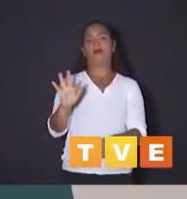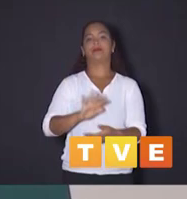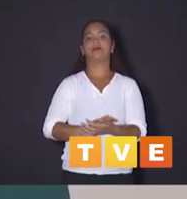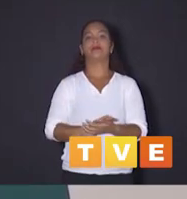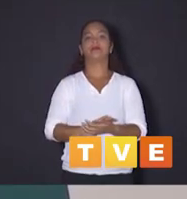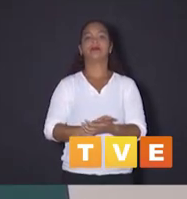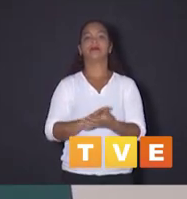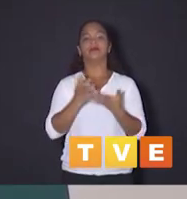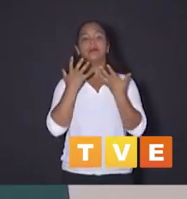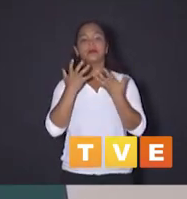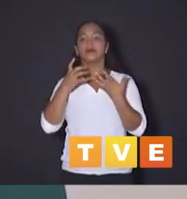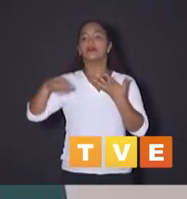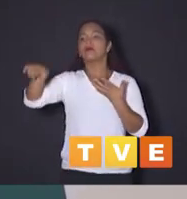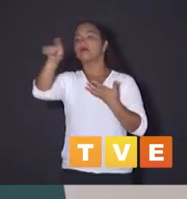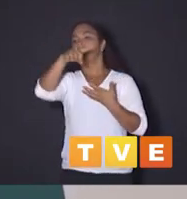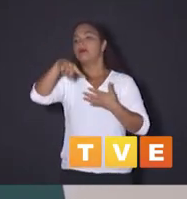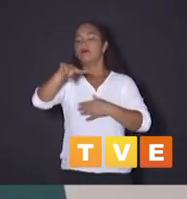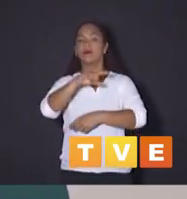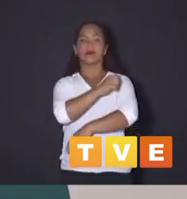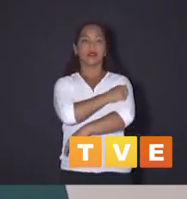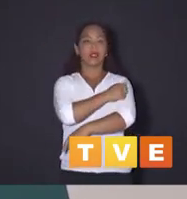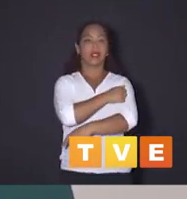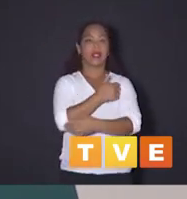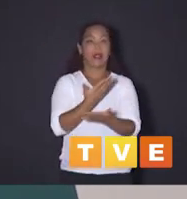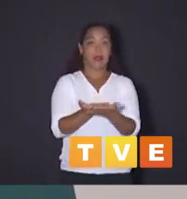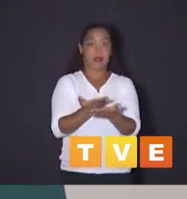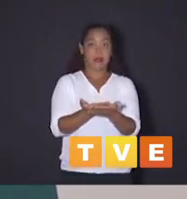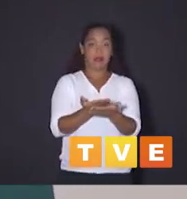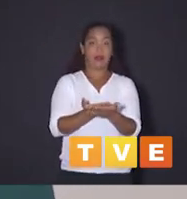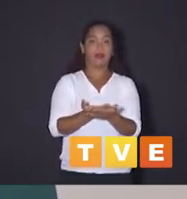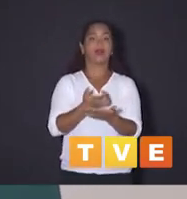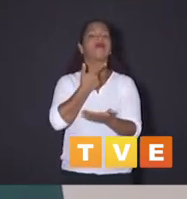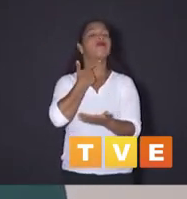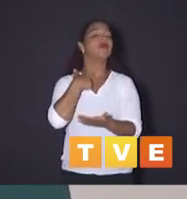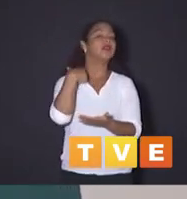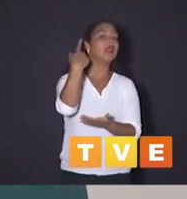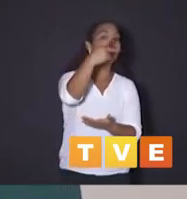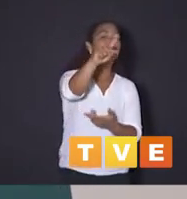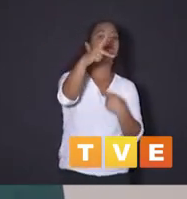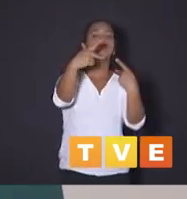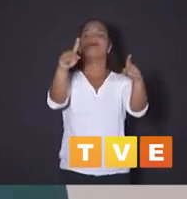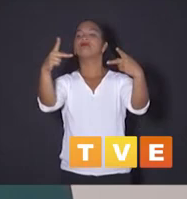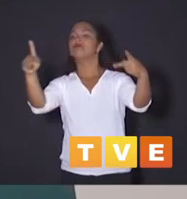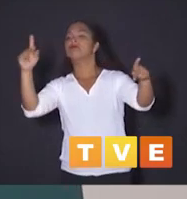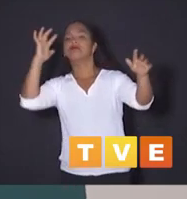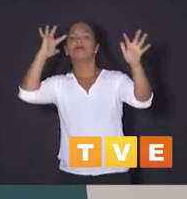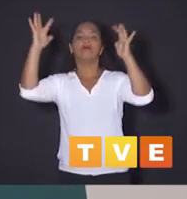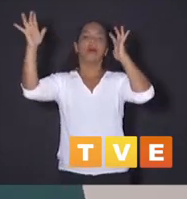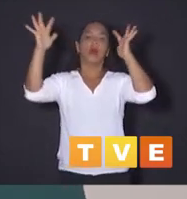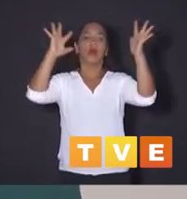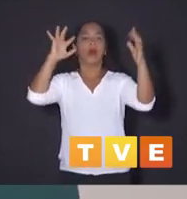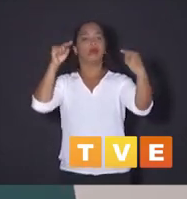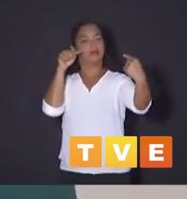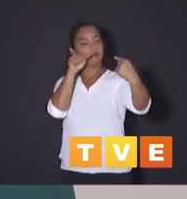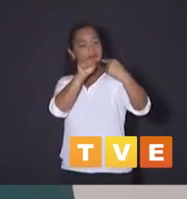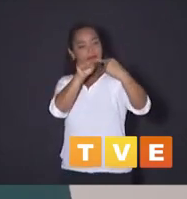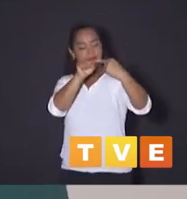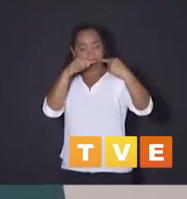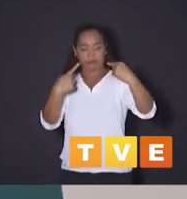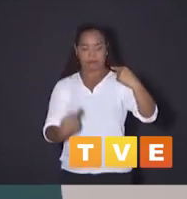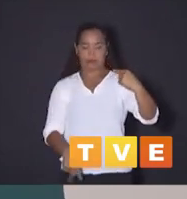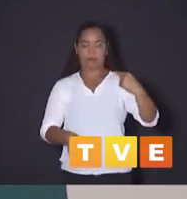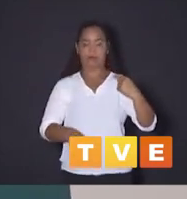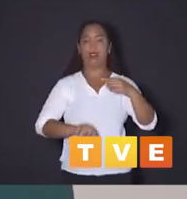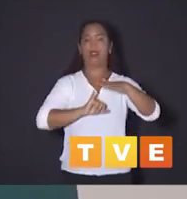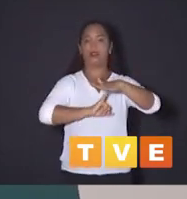que esses estudantes eles tenham o seu desejo atendido por essa instituição é assim que a gente